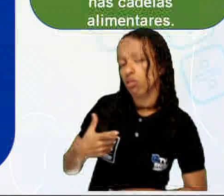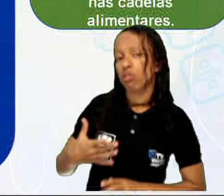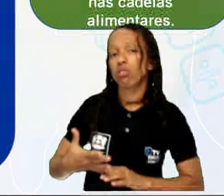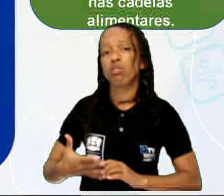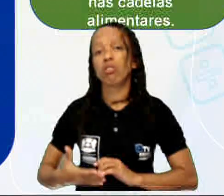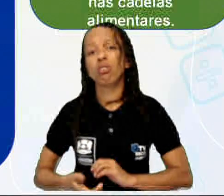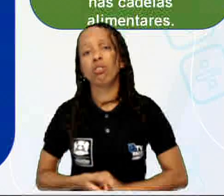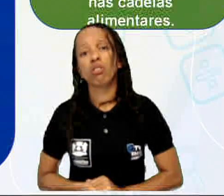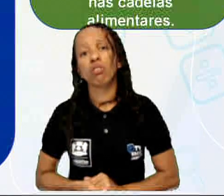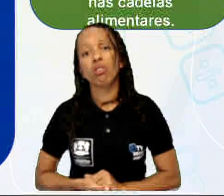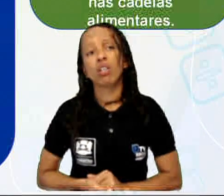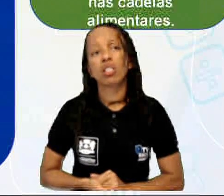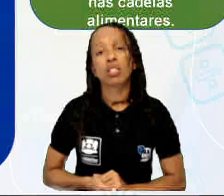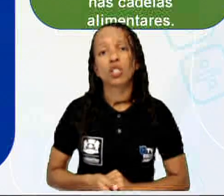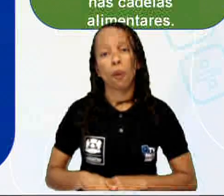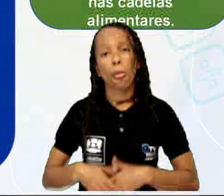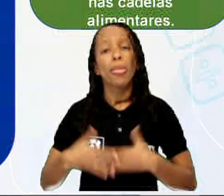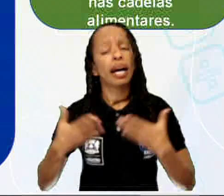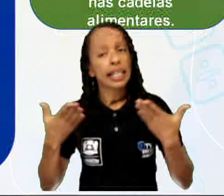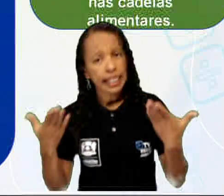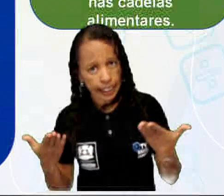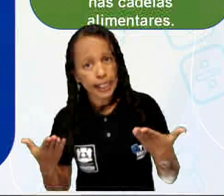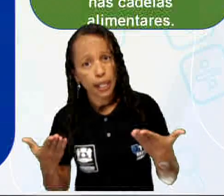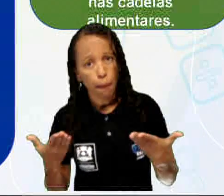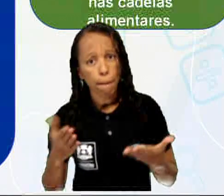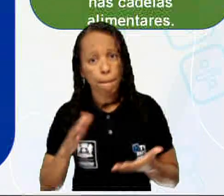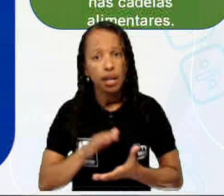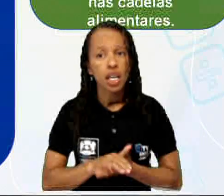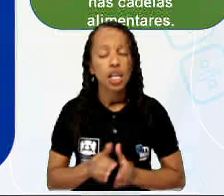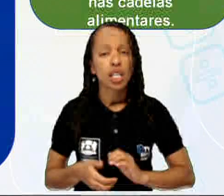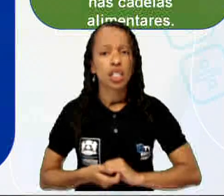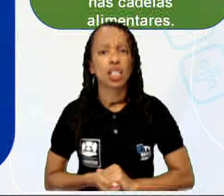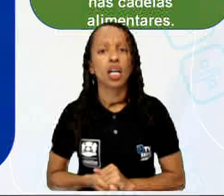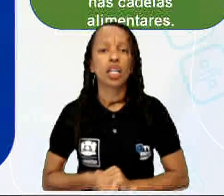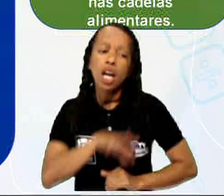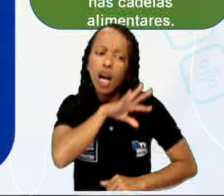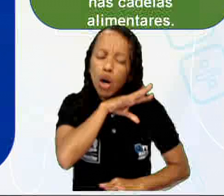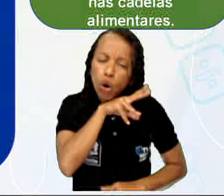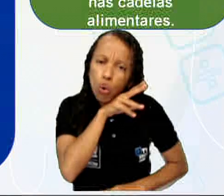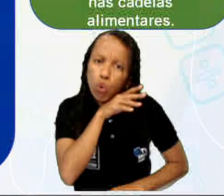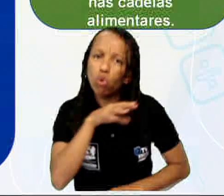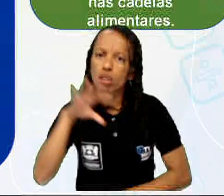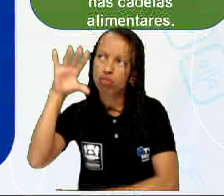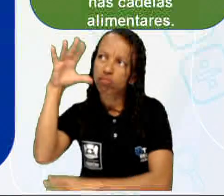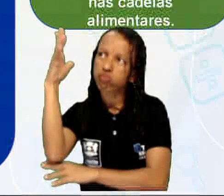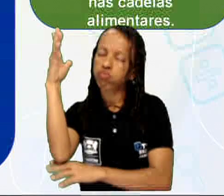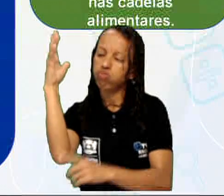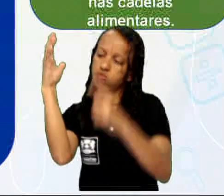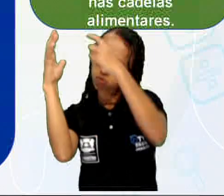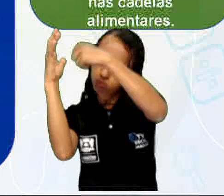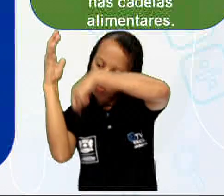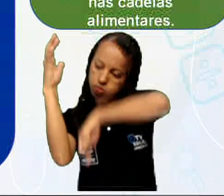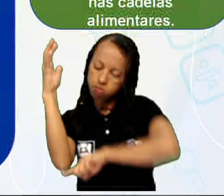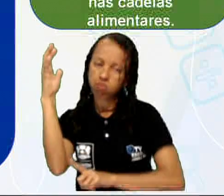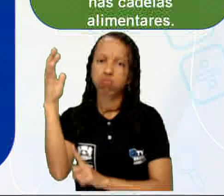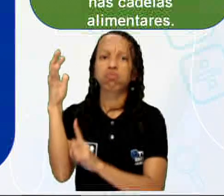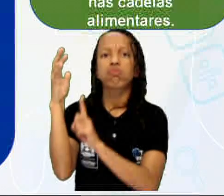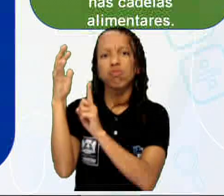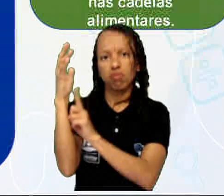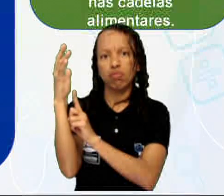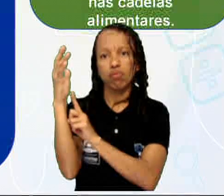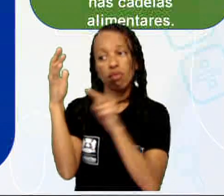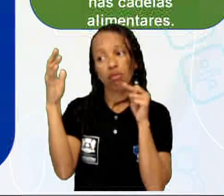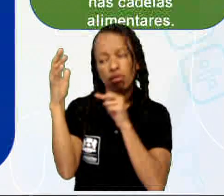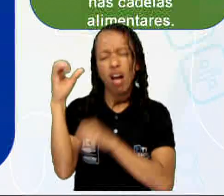da fotossíntese, que é um processo que as plantas realizam muito importante para a sobrevivência